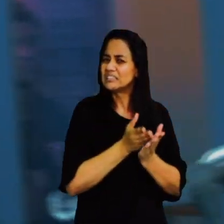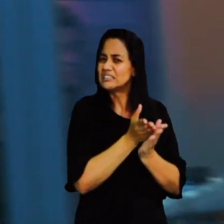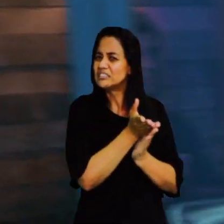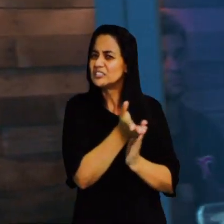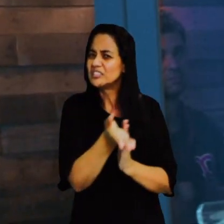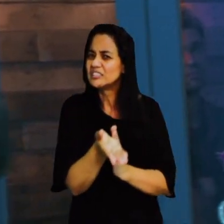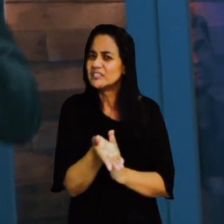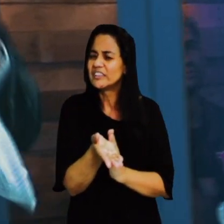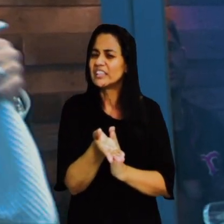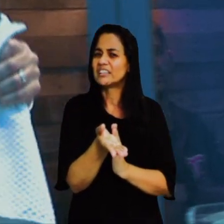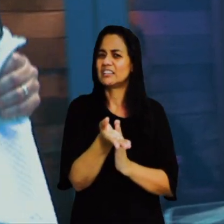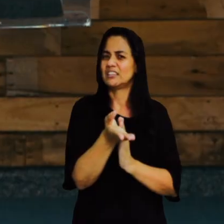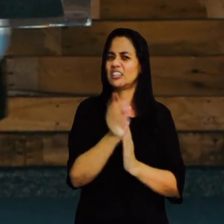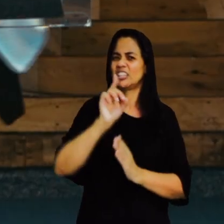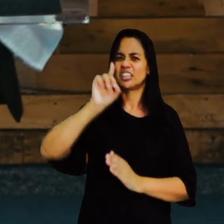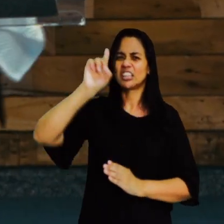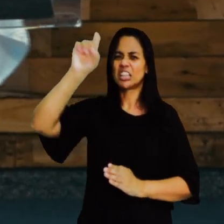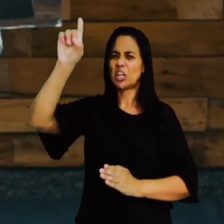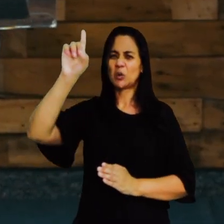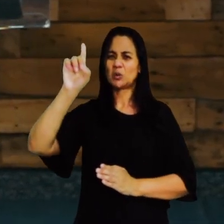minha fé.